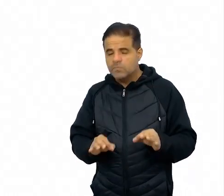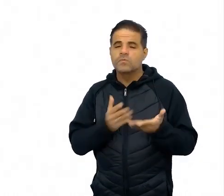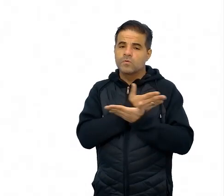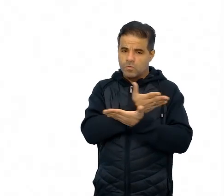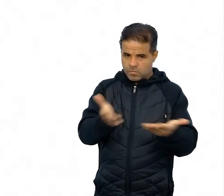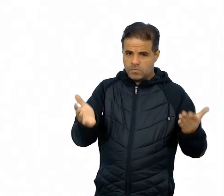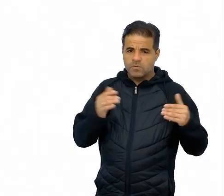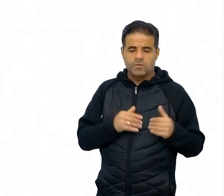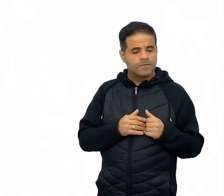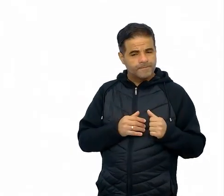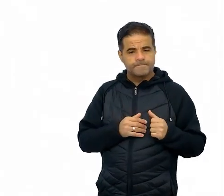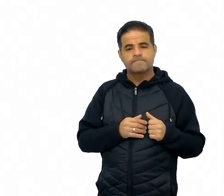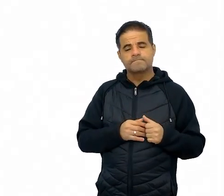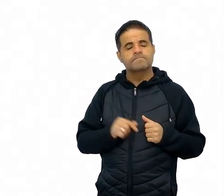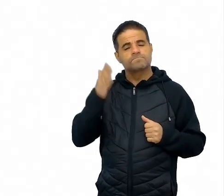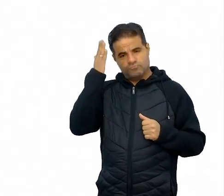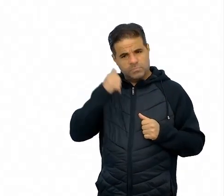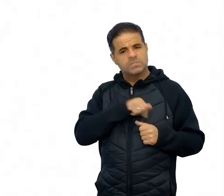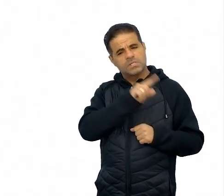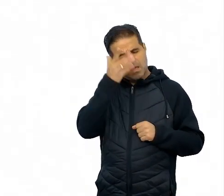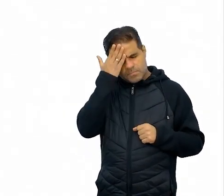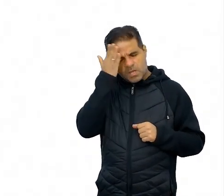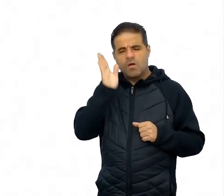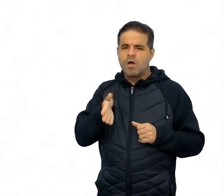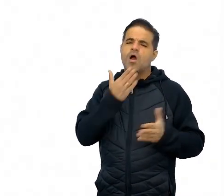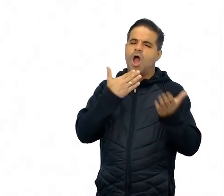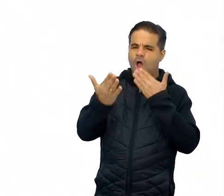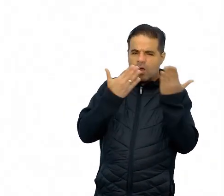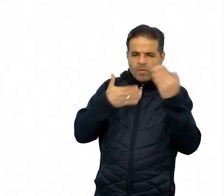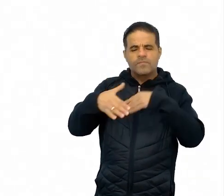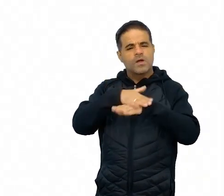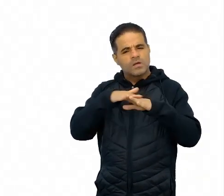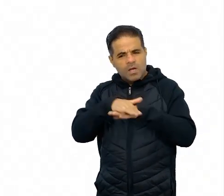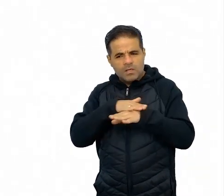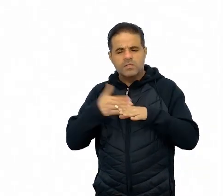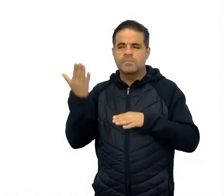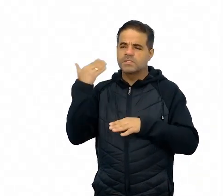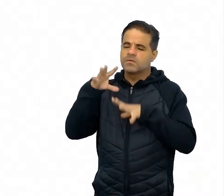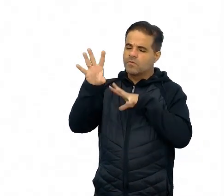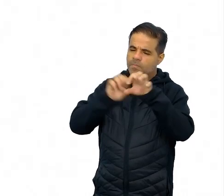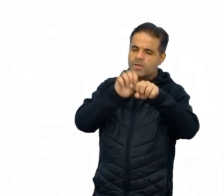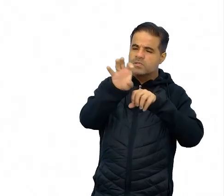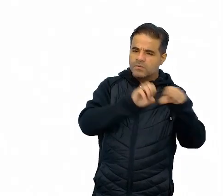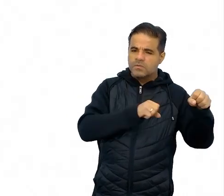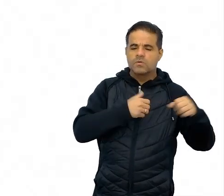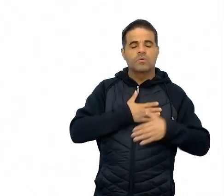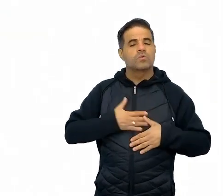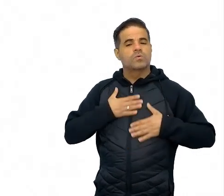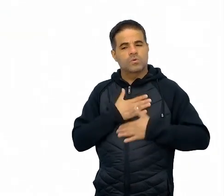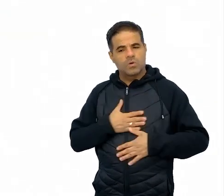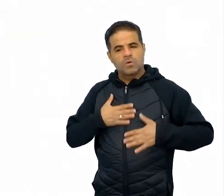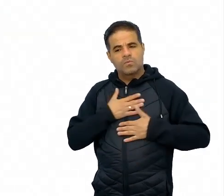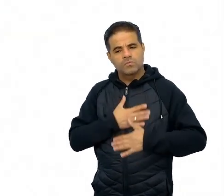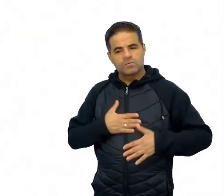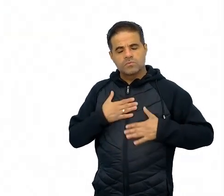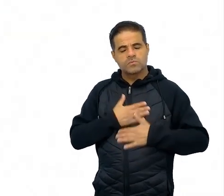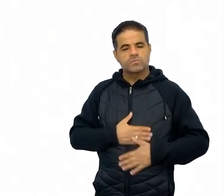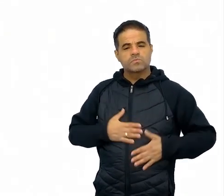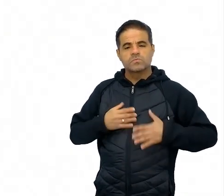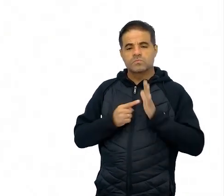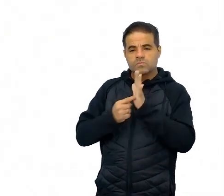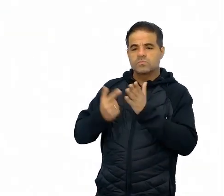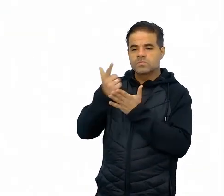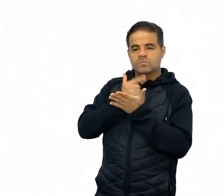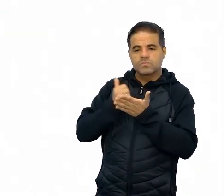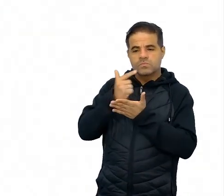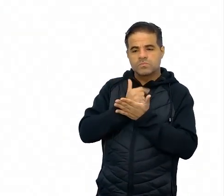Vocês estão cientes, né? A gente já vem conversando já algumas formações, eu mostro sempre esse desenho,